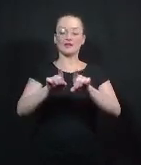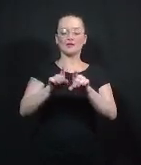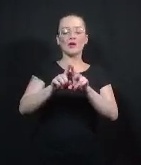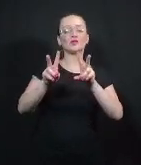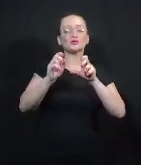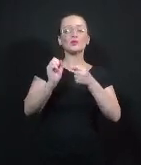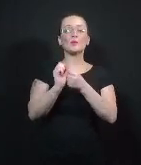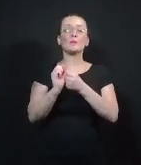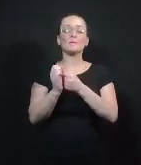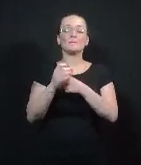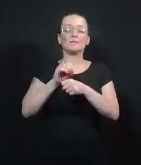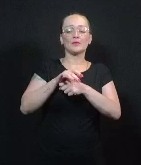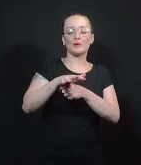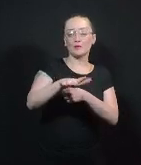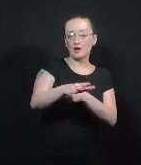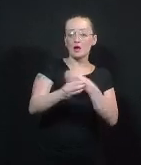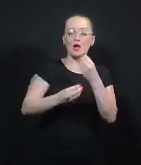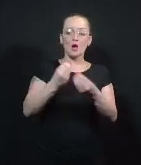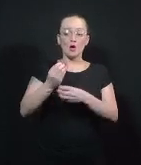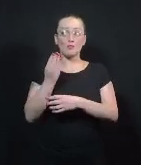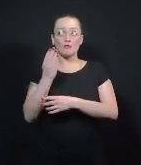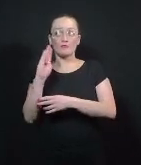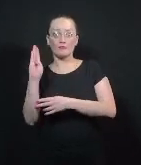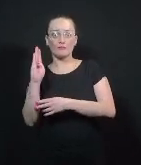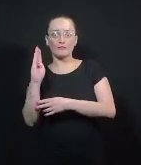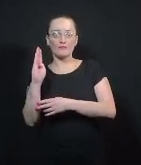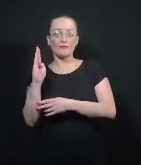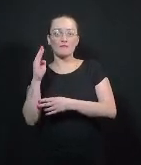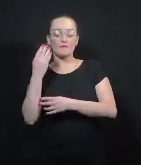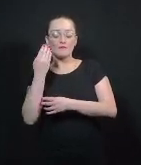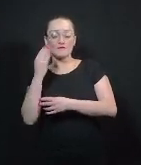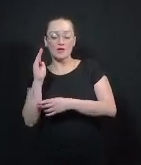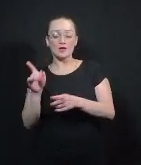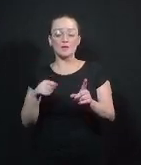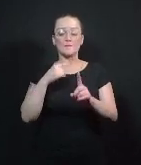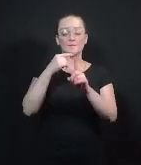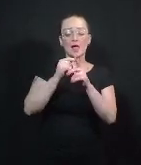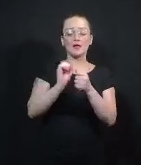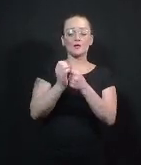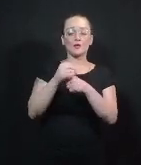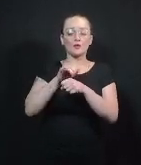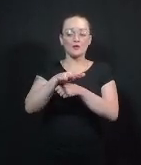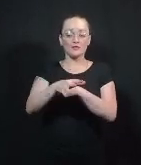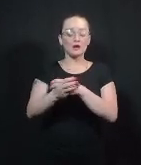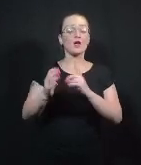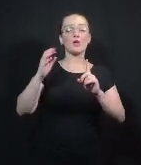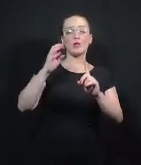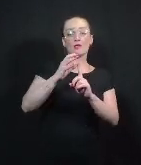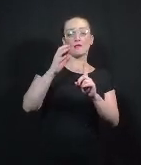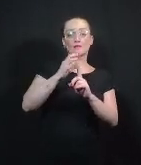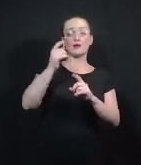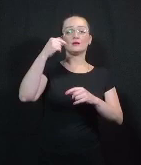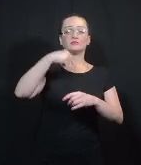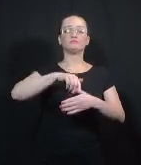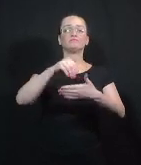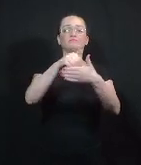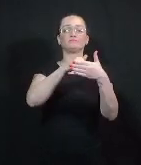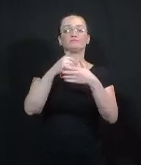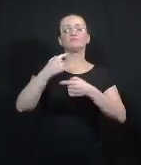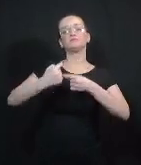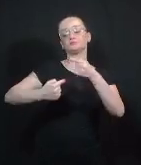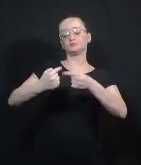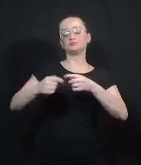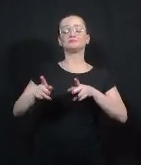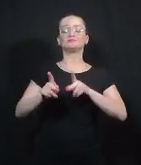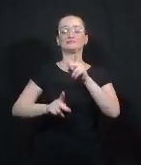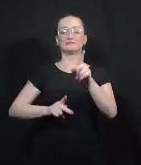a pandemia, como as fake news podem, de certa forma, impactar ou como estarão presentes no debate público